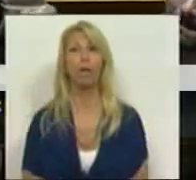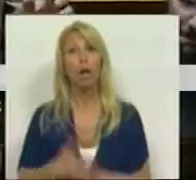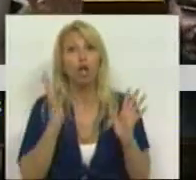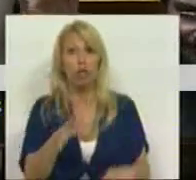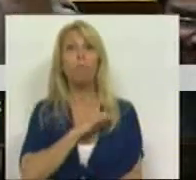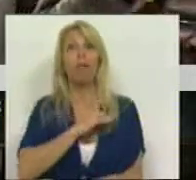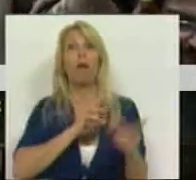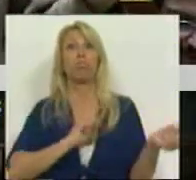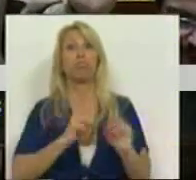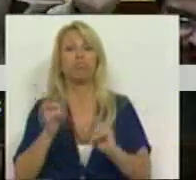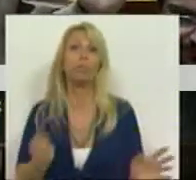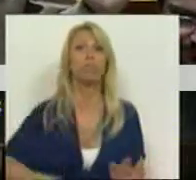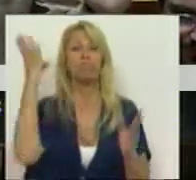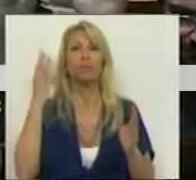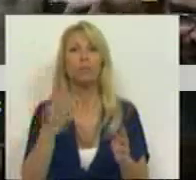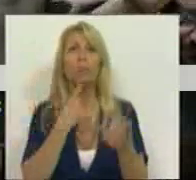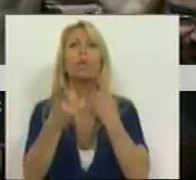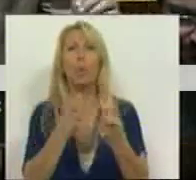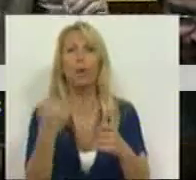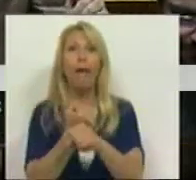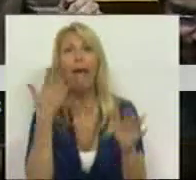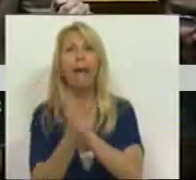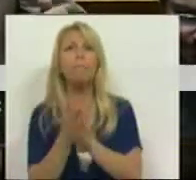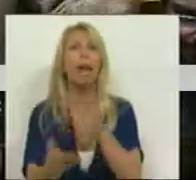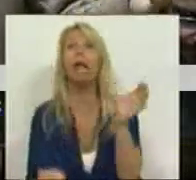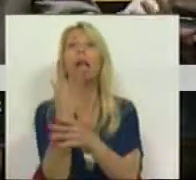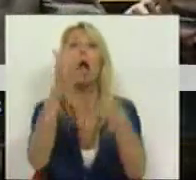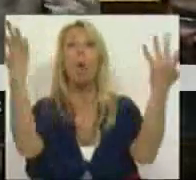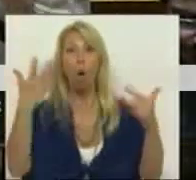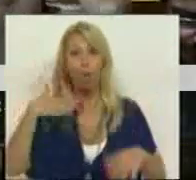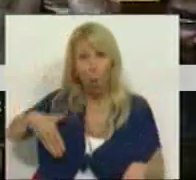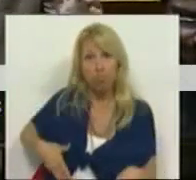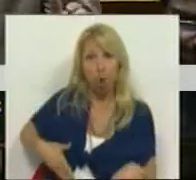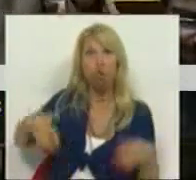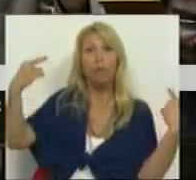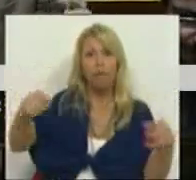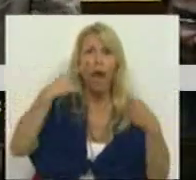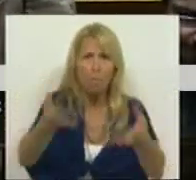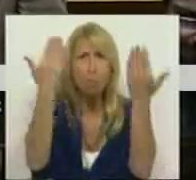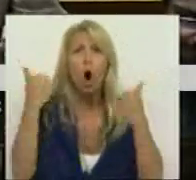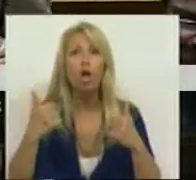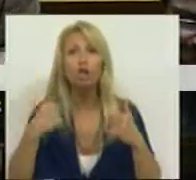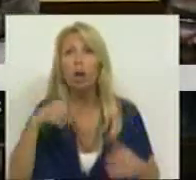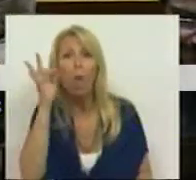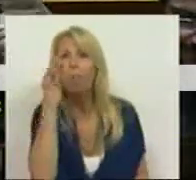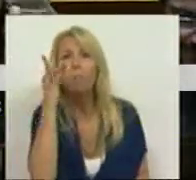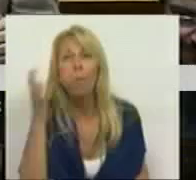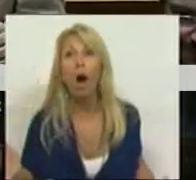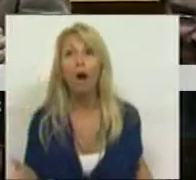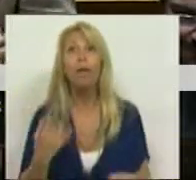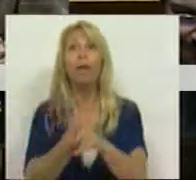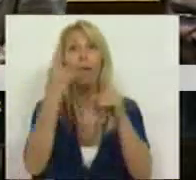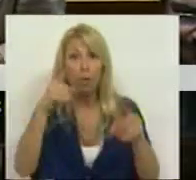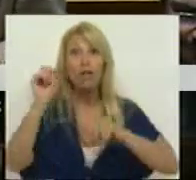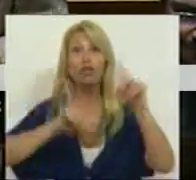privatizou este Governo, onde está o emprego criado? Onde está? Trá-lo no bolso é que mostra-nos que nós não o vemos. As estatísticas dizem exatamente o